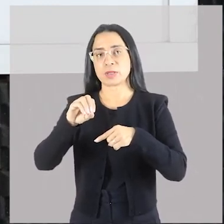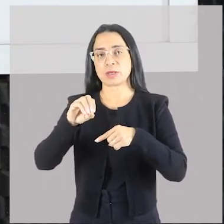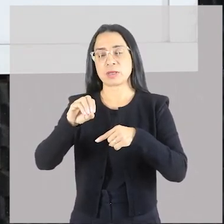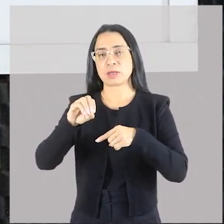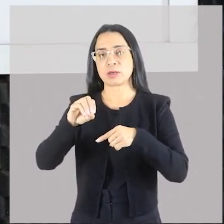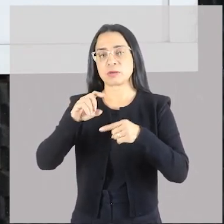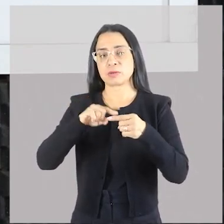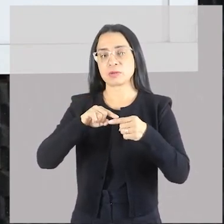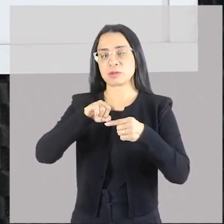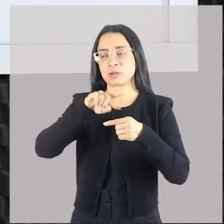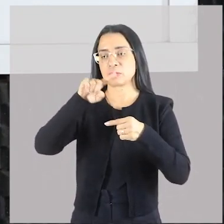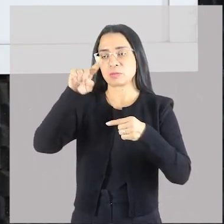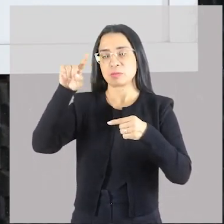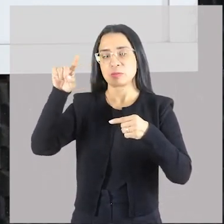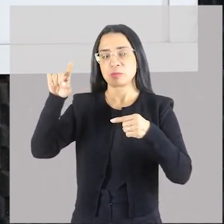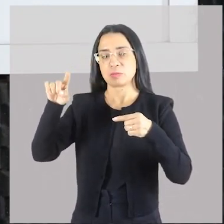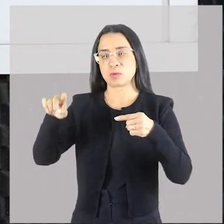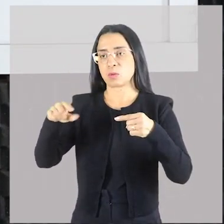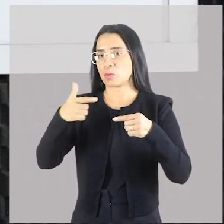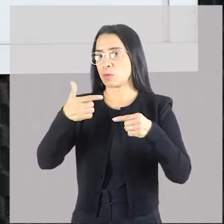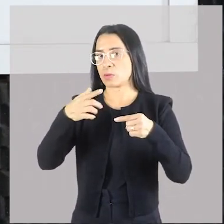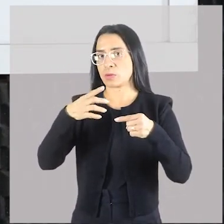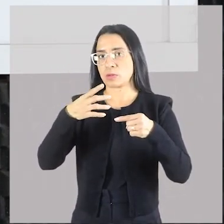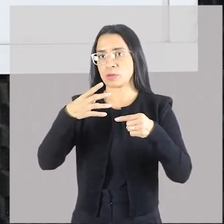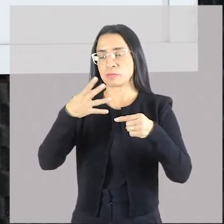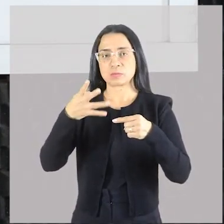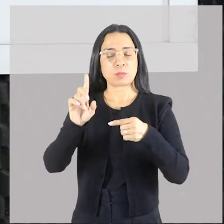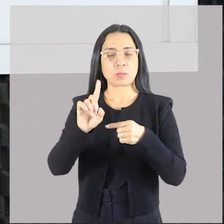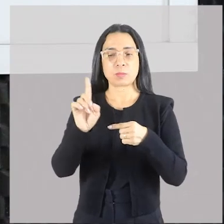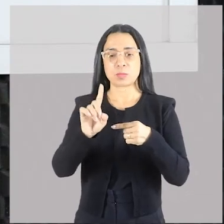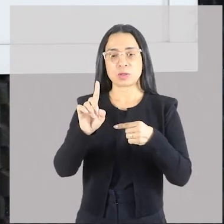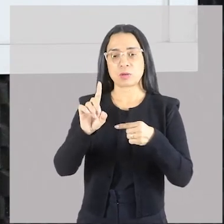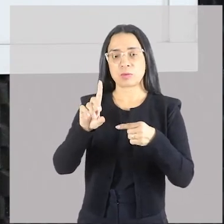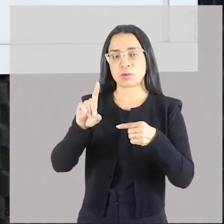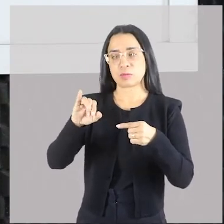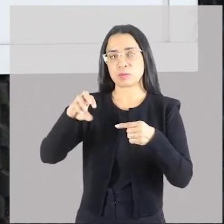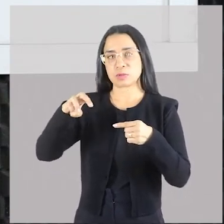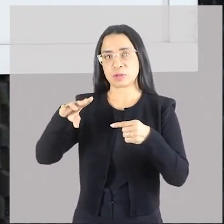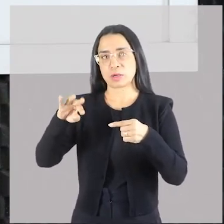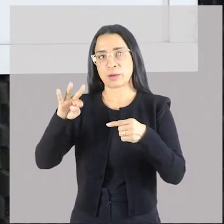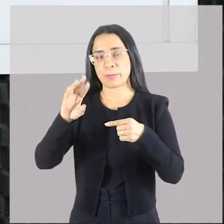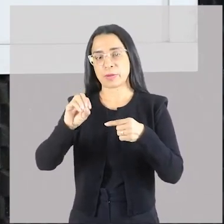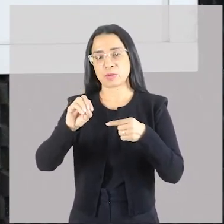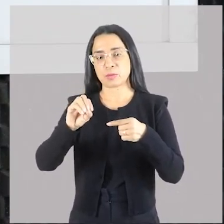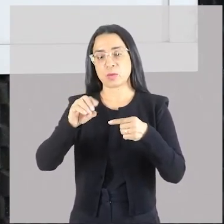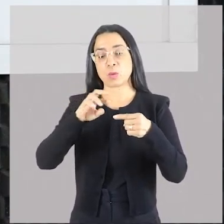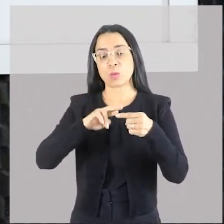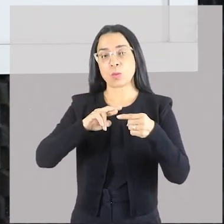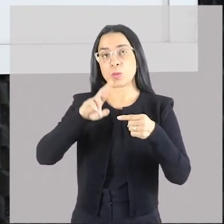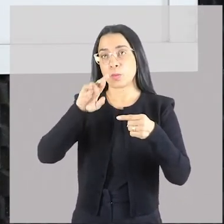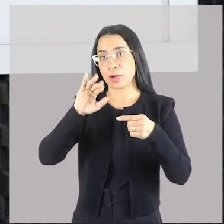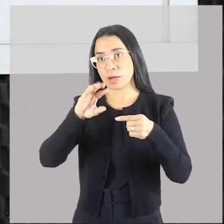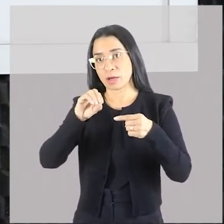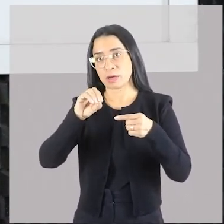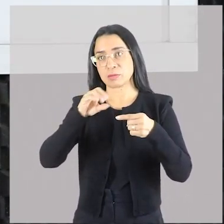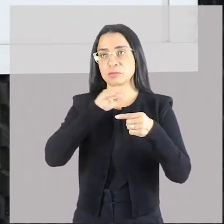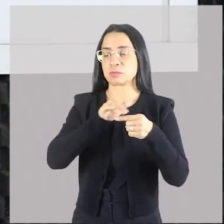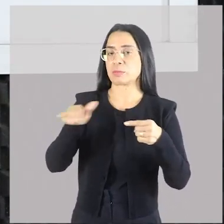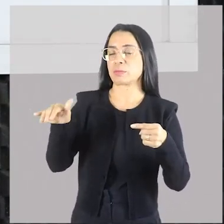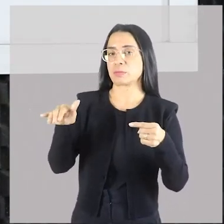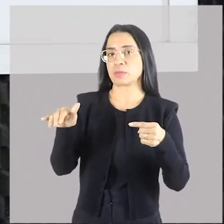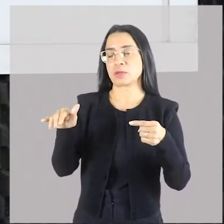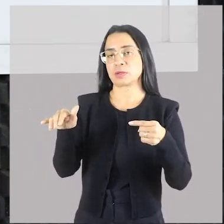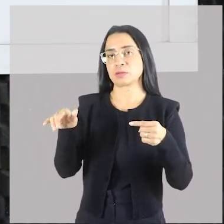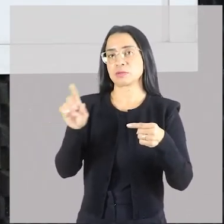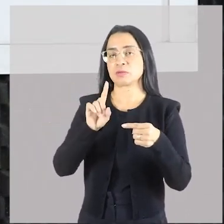não é 24. 24 é o diâmetro. Diâmetro vai de ponta a ponta, né? O raio é só metade. Então você não vai usar 24,